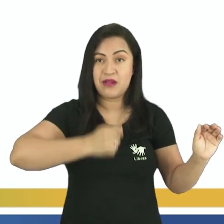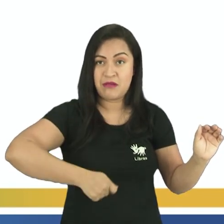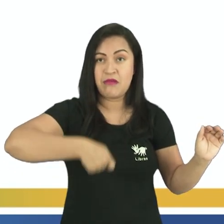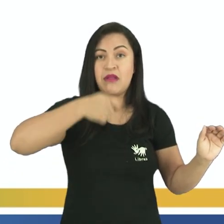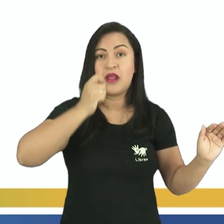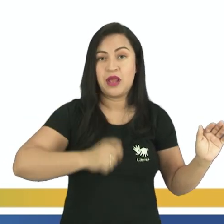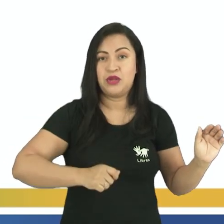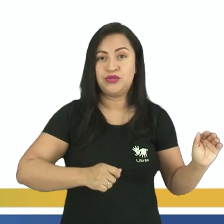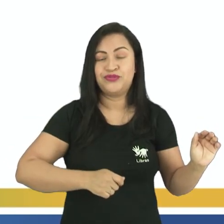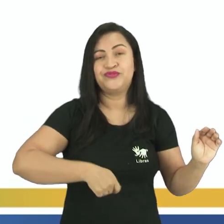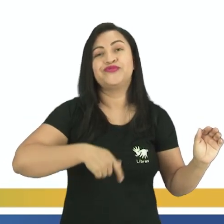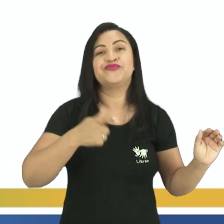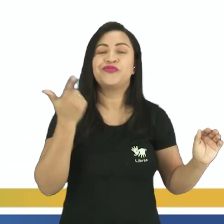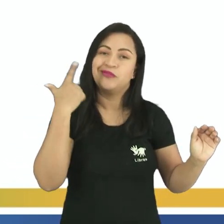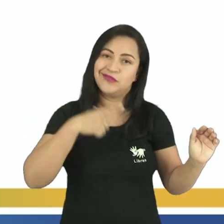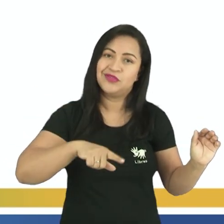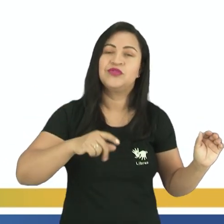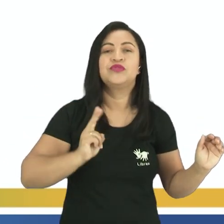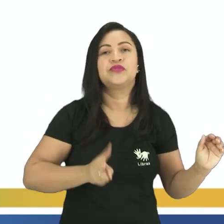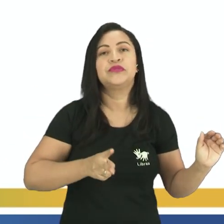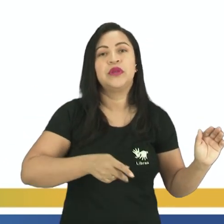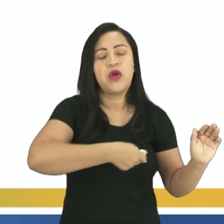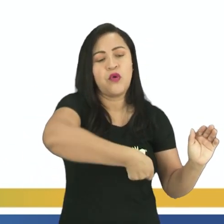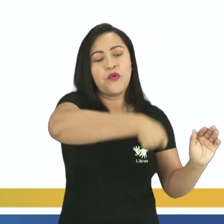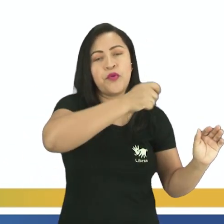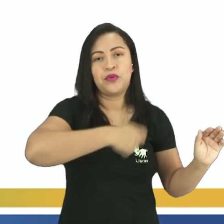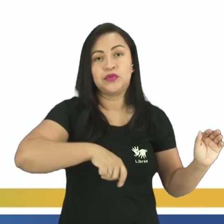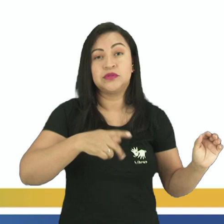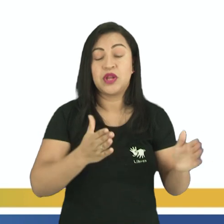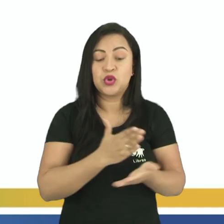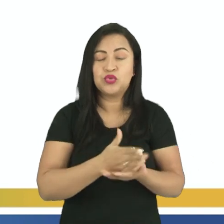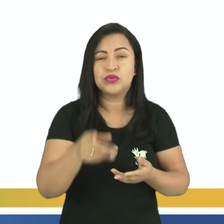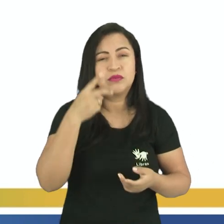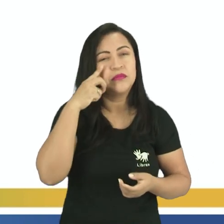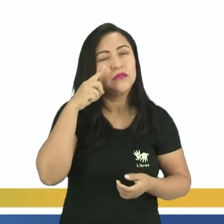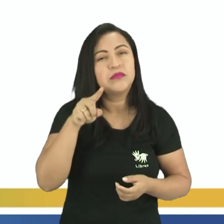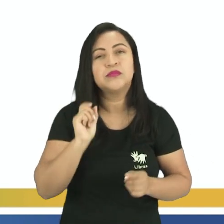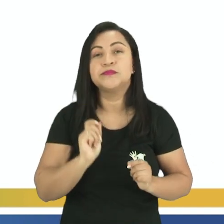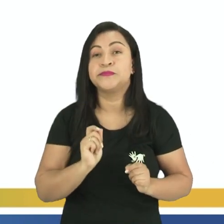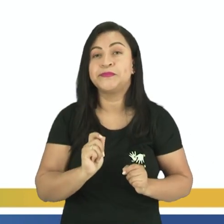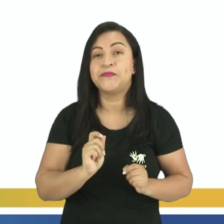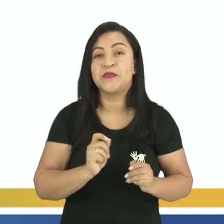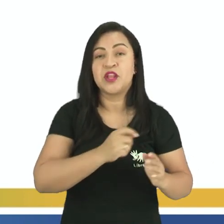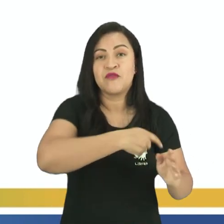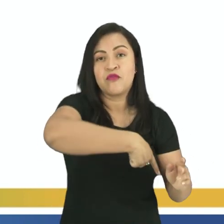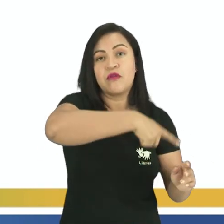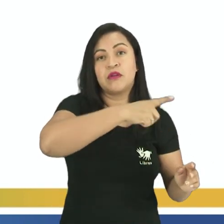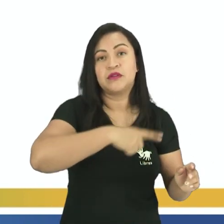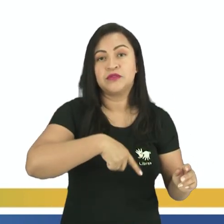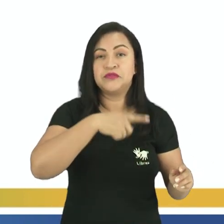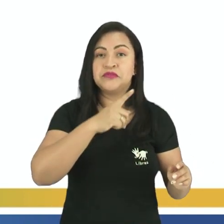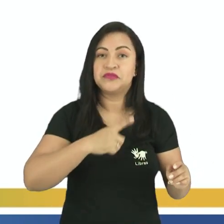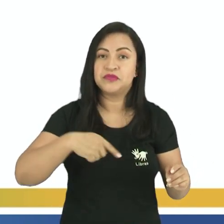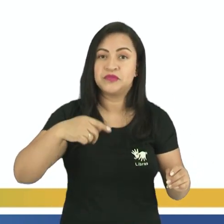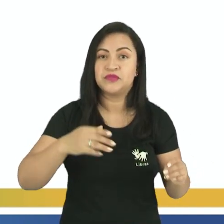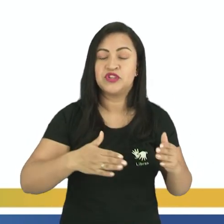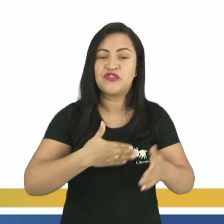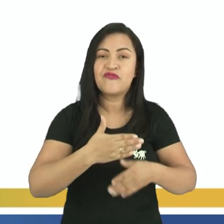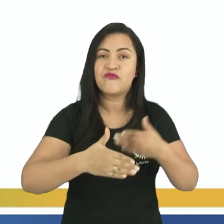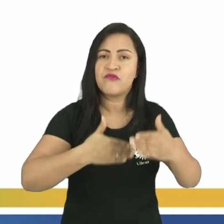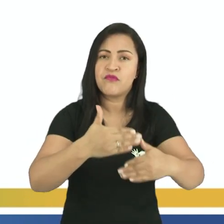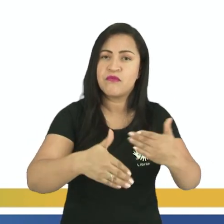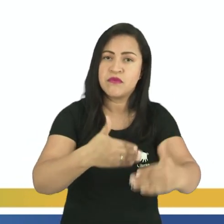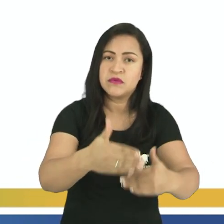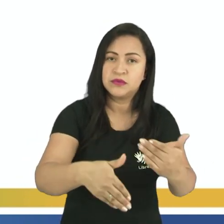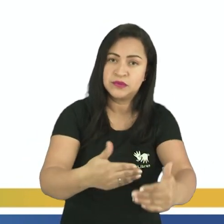baixo, repetidamente. A gente começa a observar que esses movimentos eles vão sendo conduzidos ao longo dessa